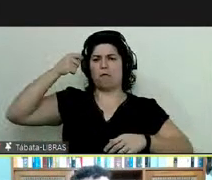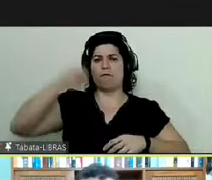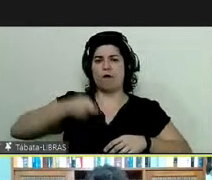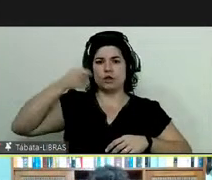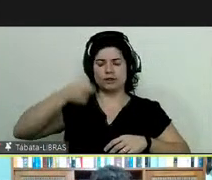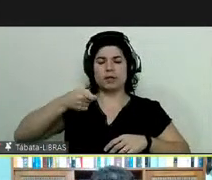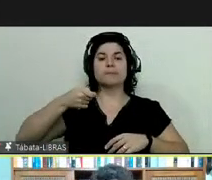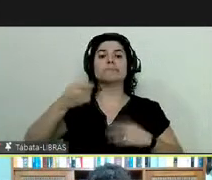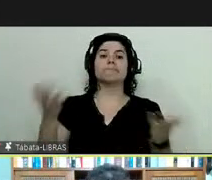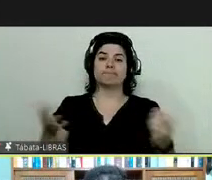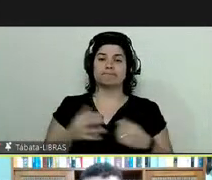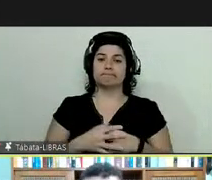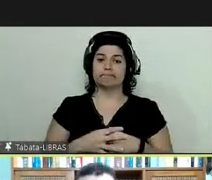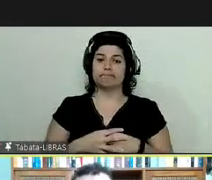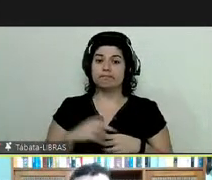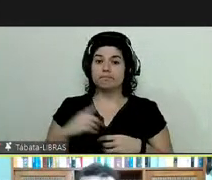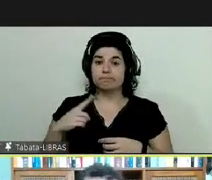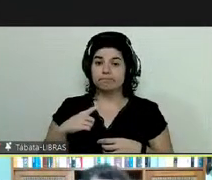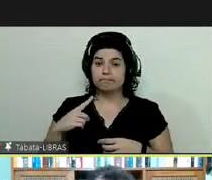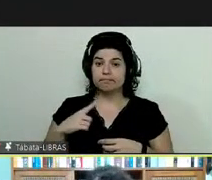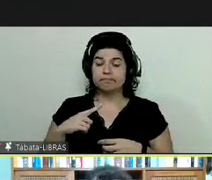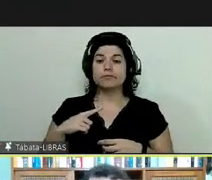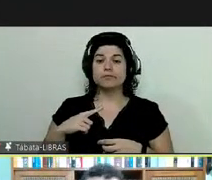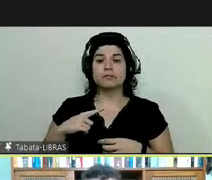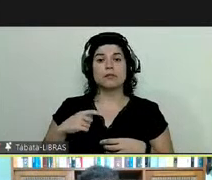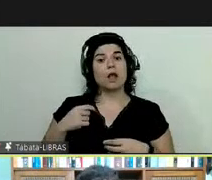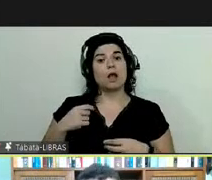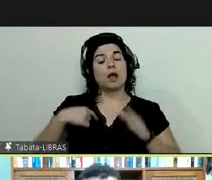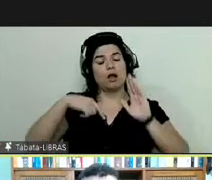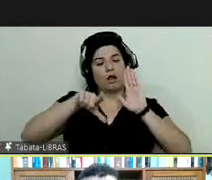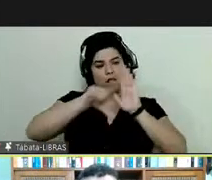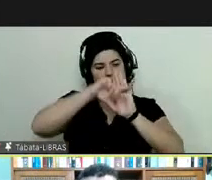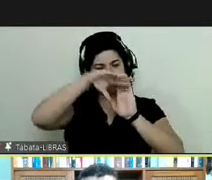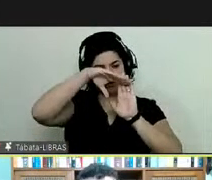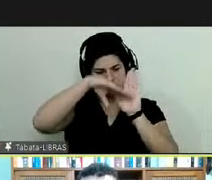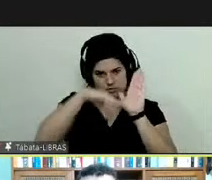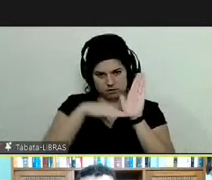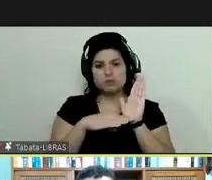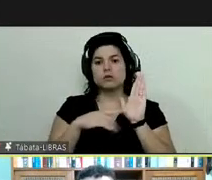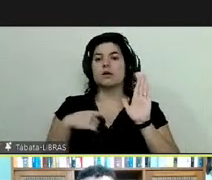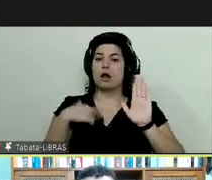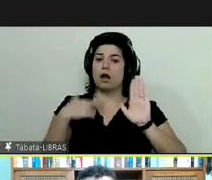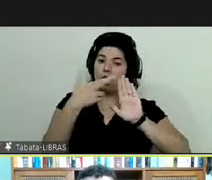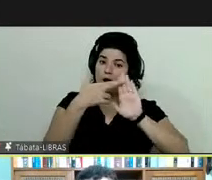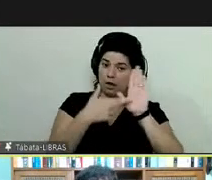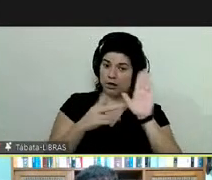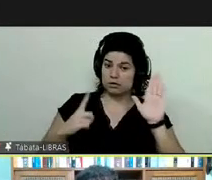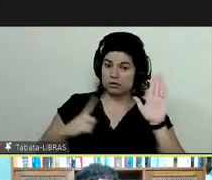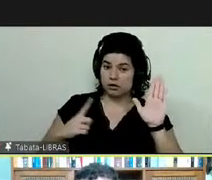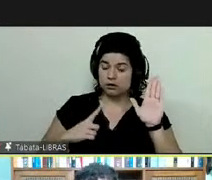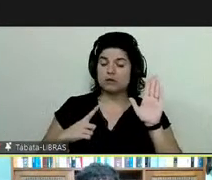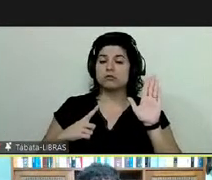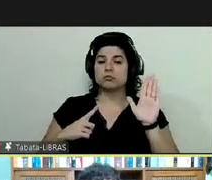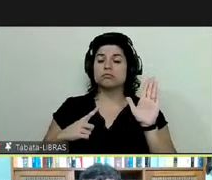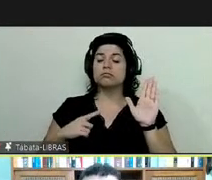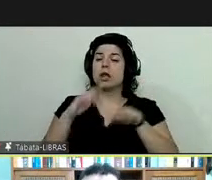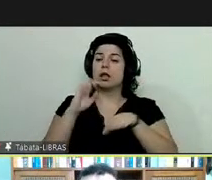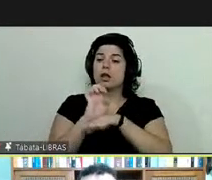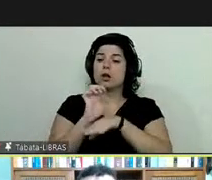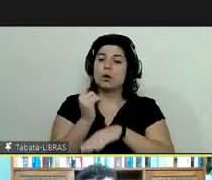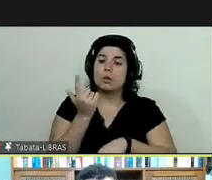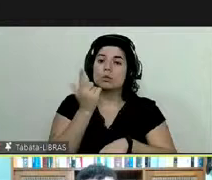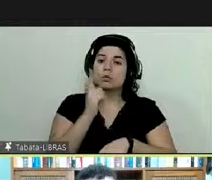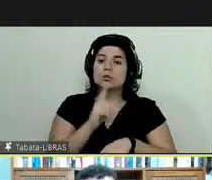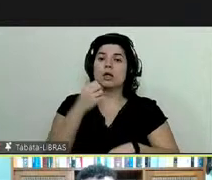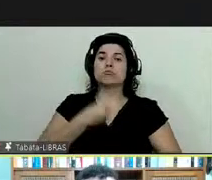e ao fazer o uso da força da baseado obviamente em leis e regras né esse estado ele consegue